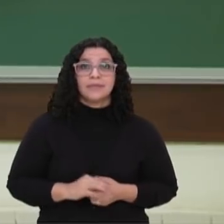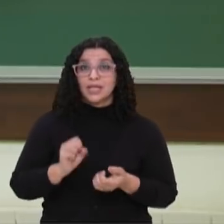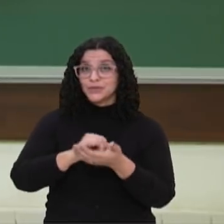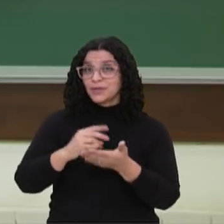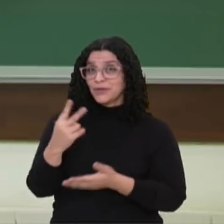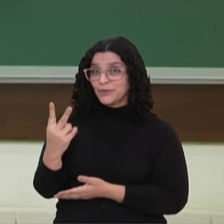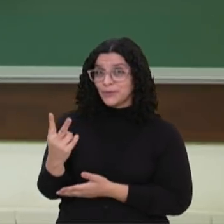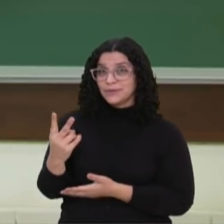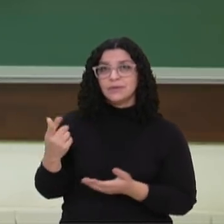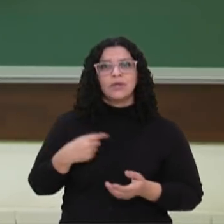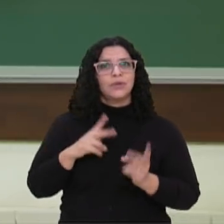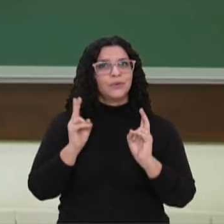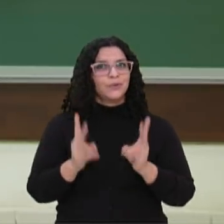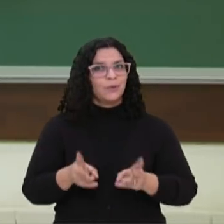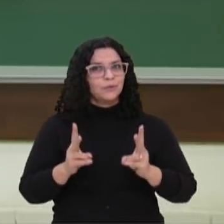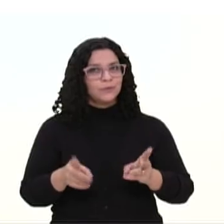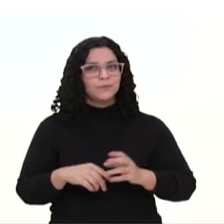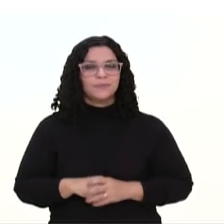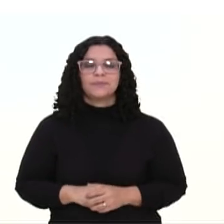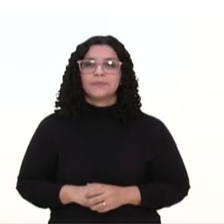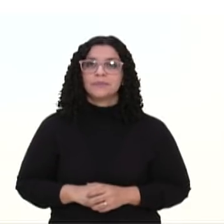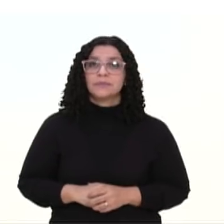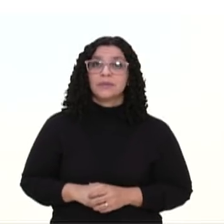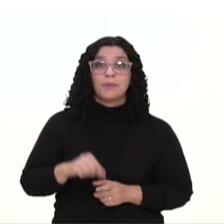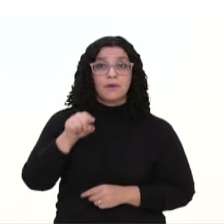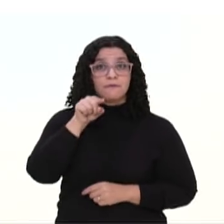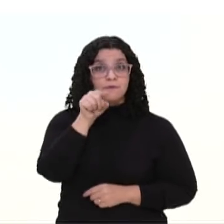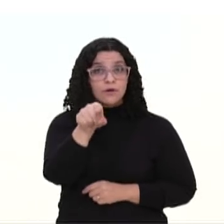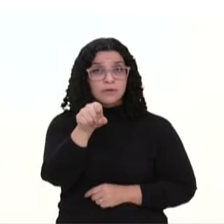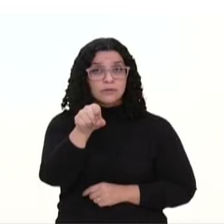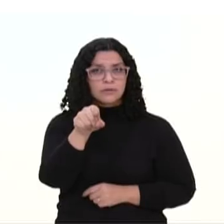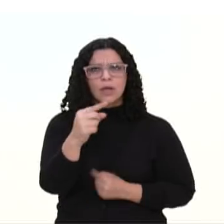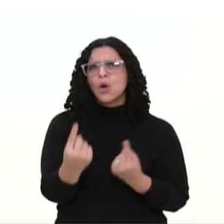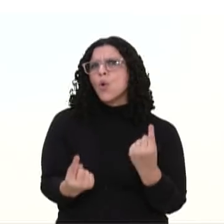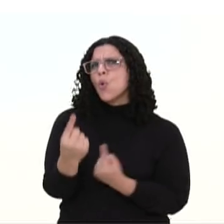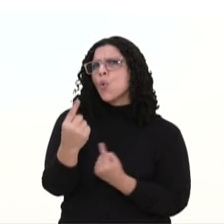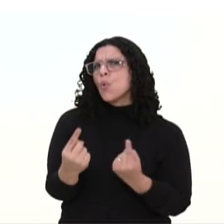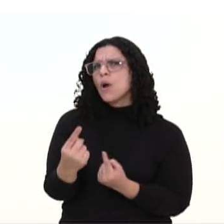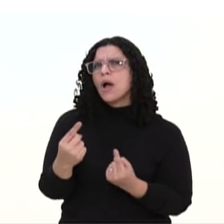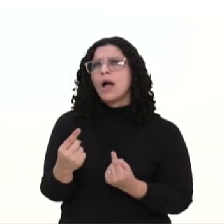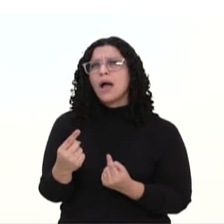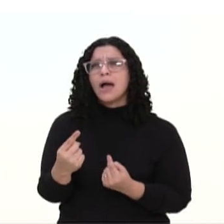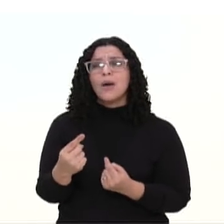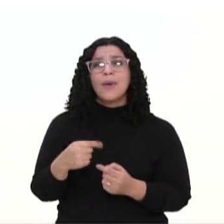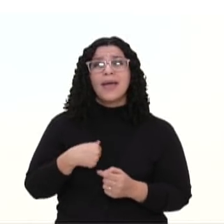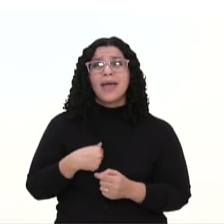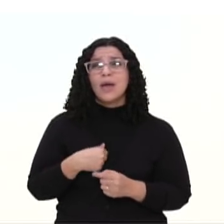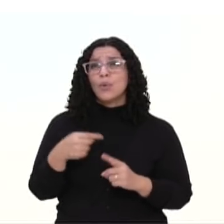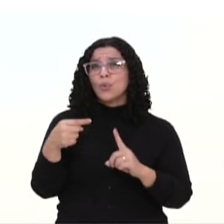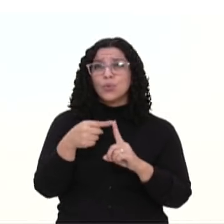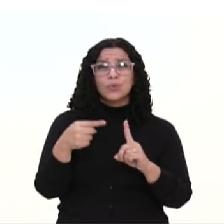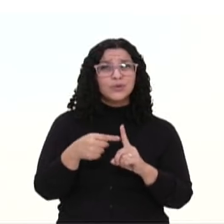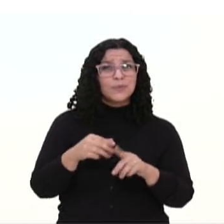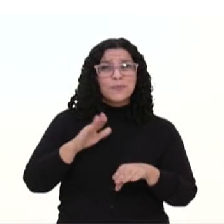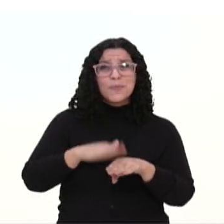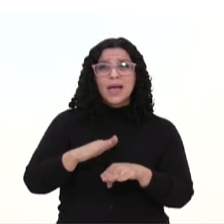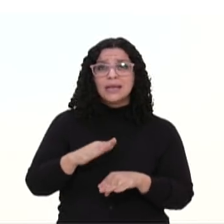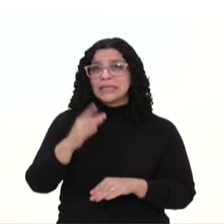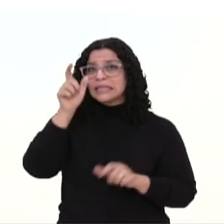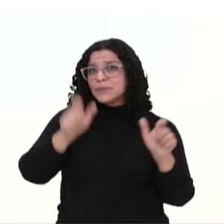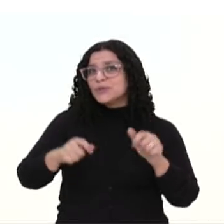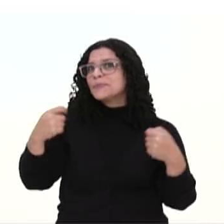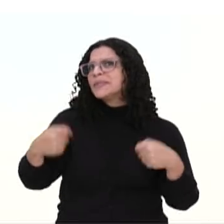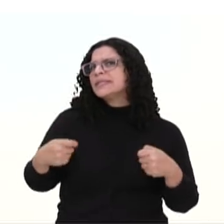Atividade 2, continuando então. Para você, qual é o elemento fundamental para a maior parte dos